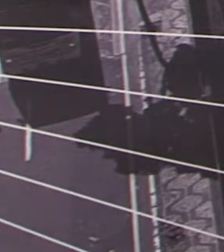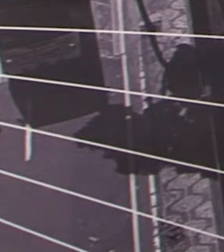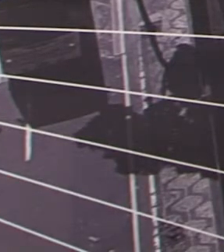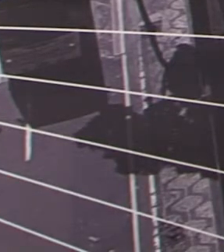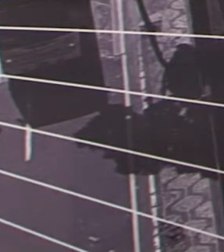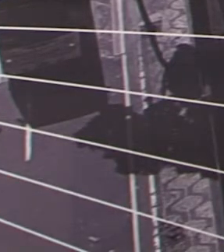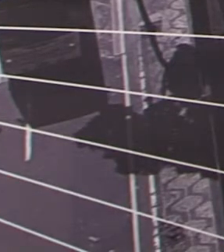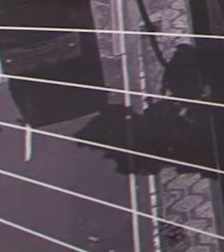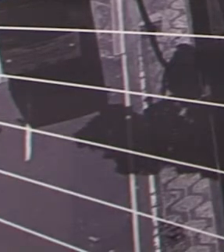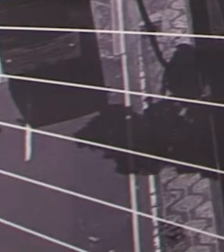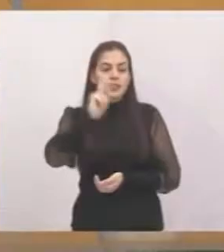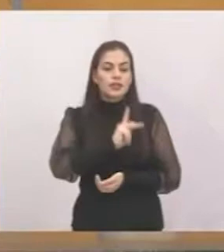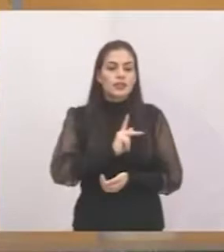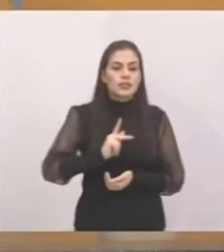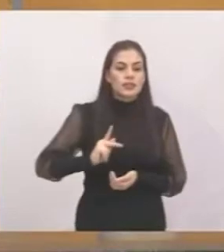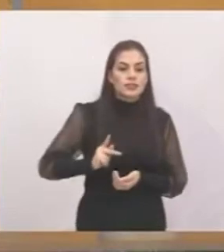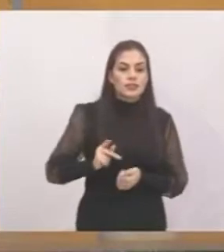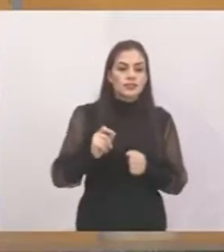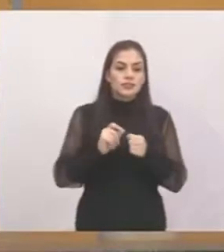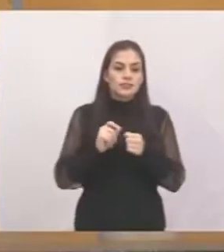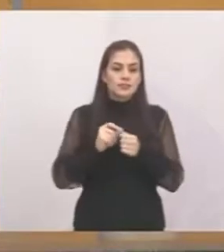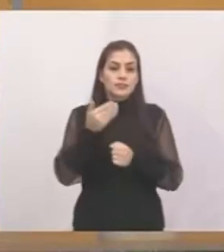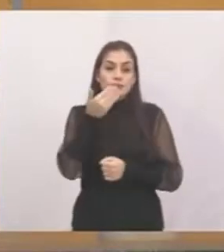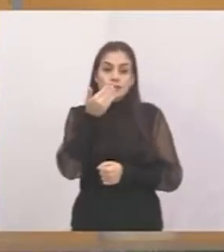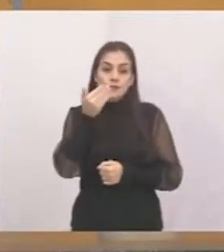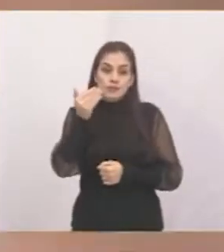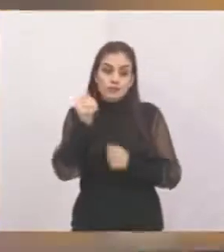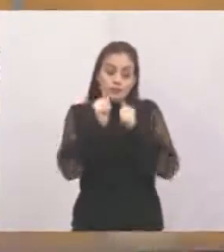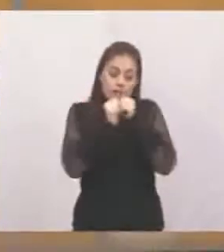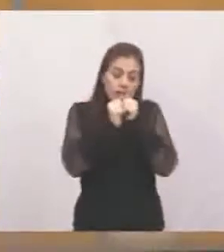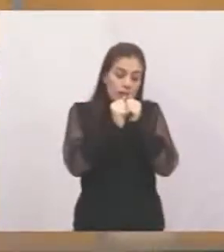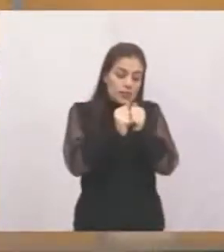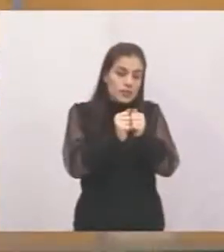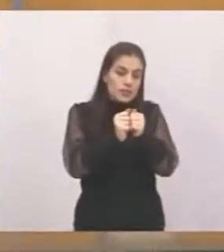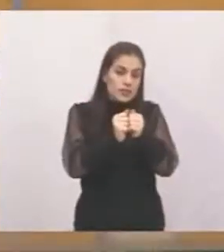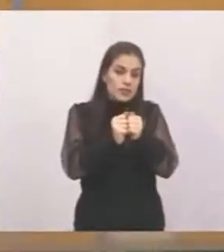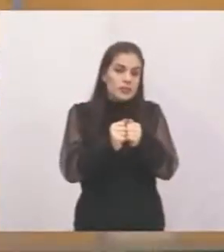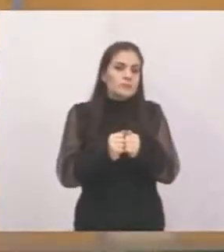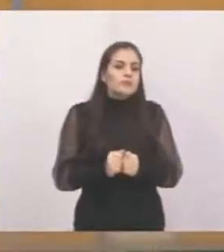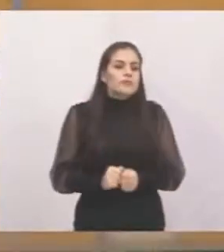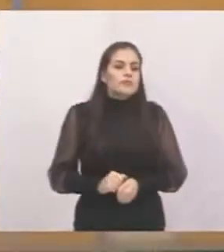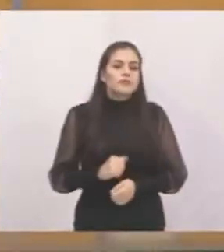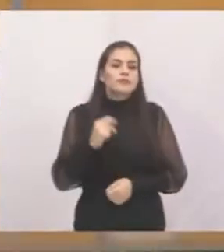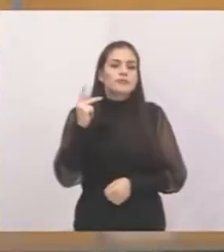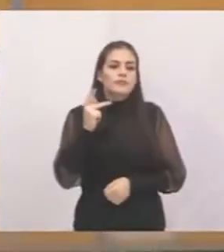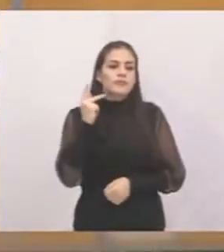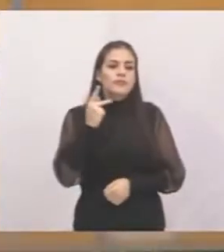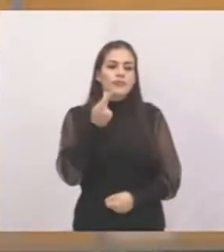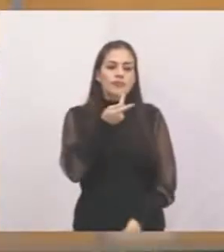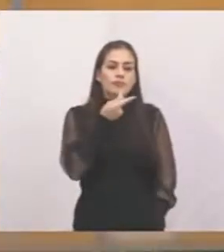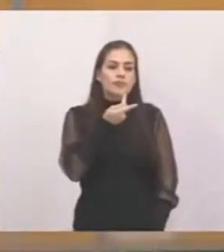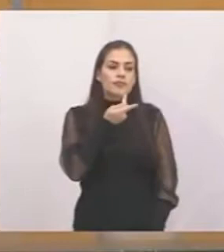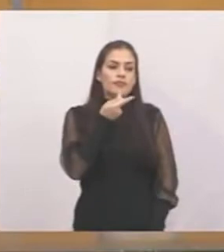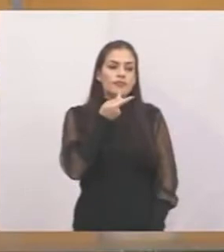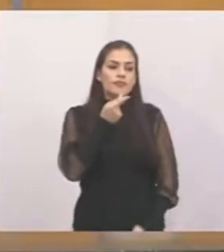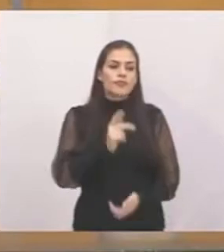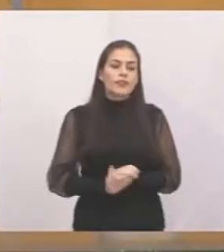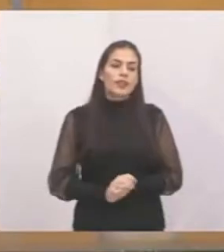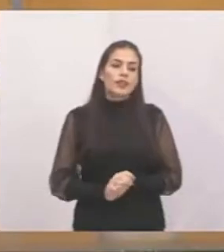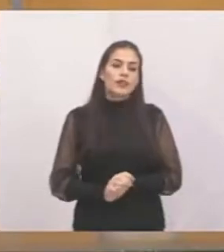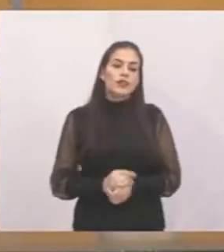do vereador Rogério sobre o assunto eu fiz esse pedido juntamente com o vereador Ernani Barreto porque